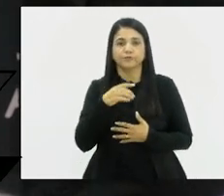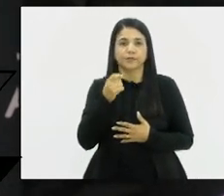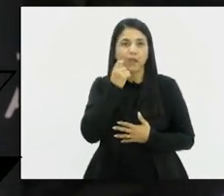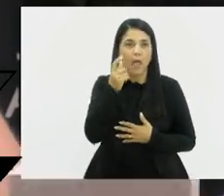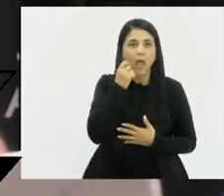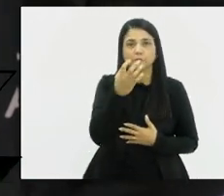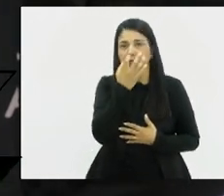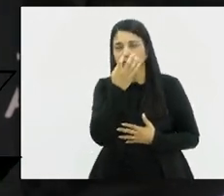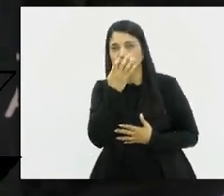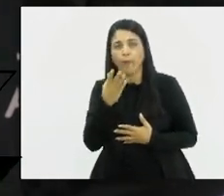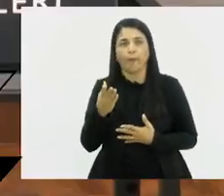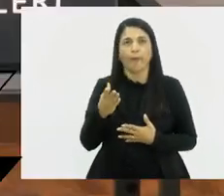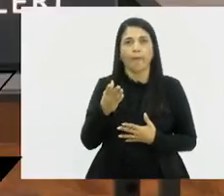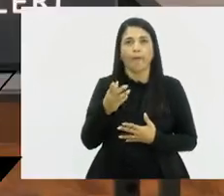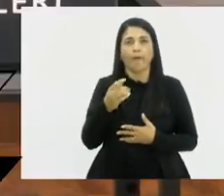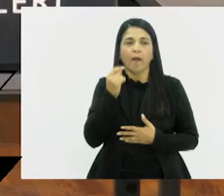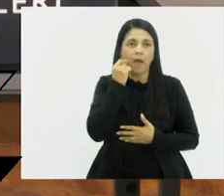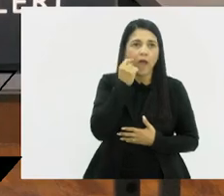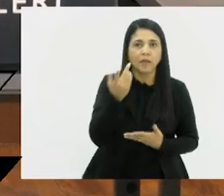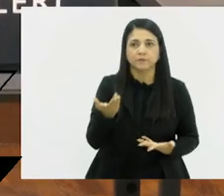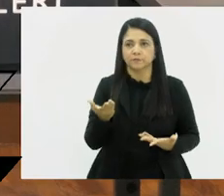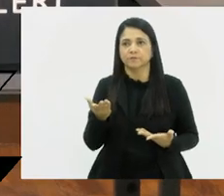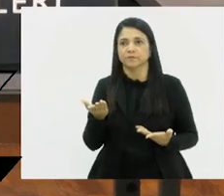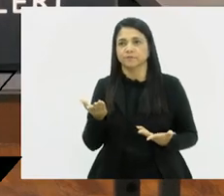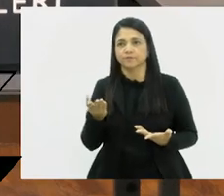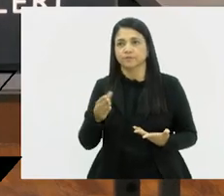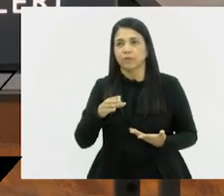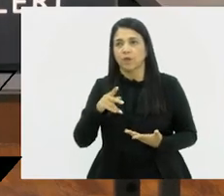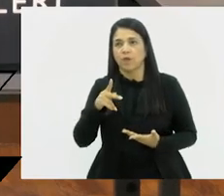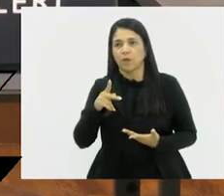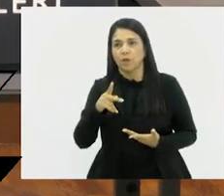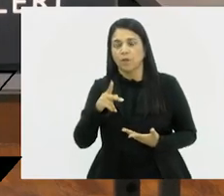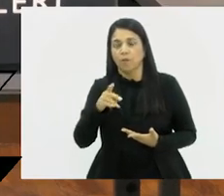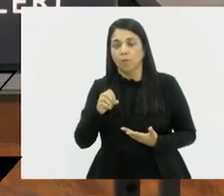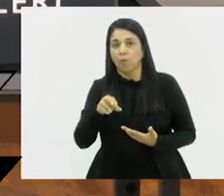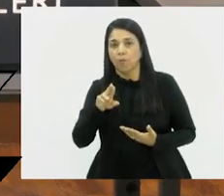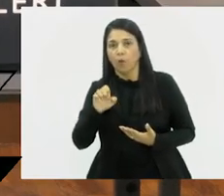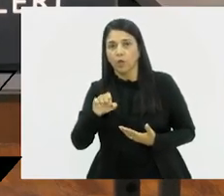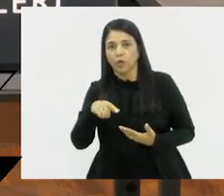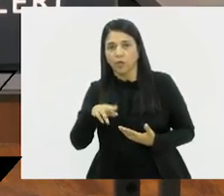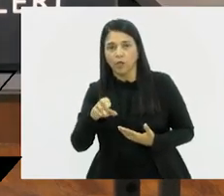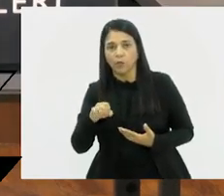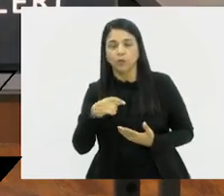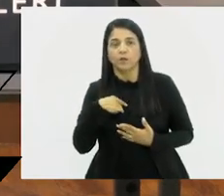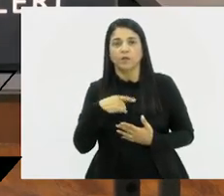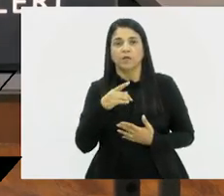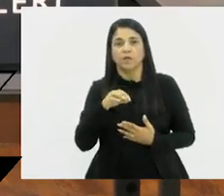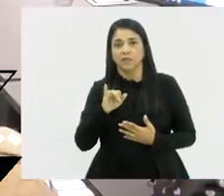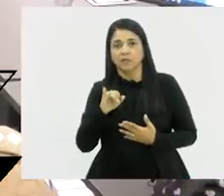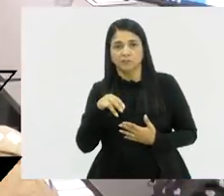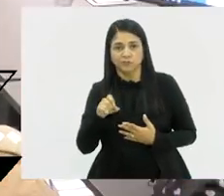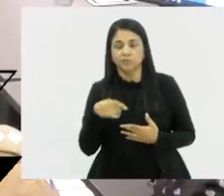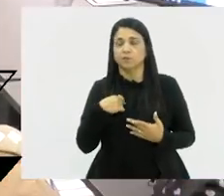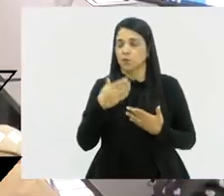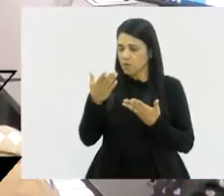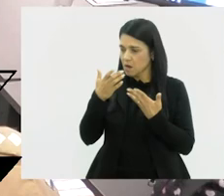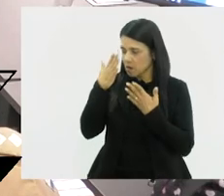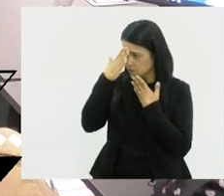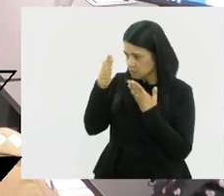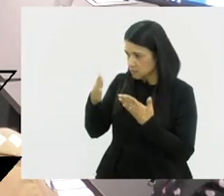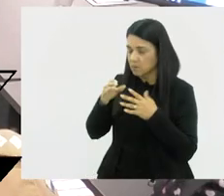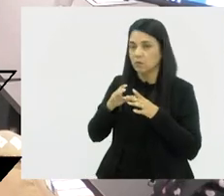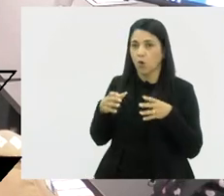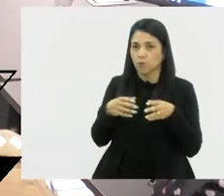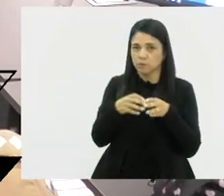porquinho da Índia. Pô. Então, eu gostaria agradecer, que nós trabalhássemos juntos. Fazer um compromisso aqui em nome tanto da Comissão de Defesa dos